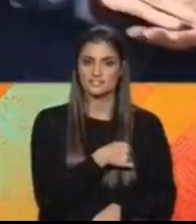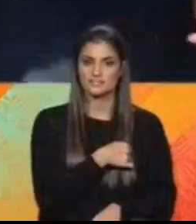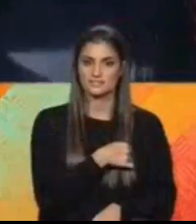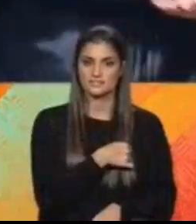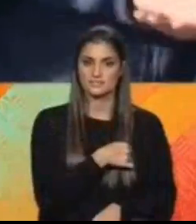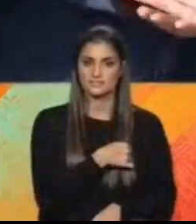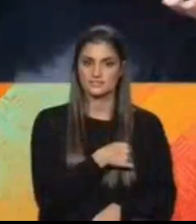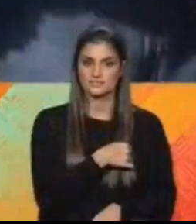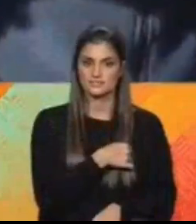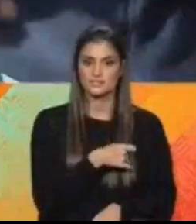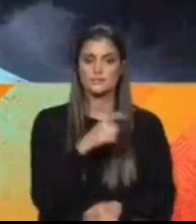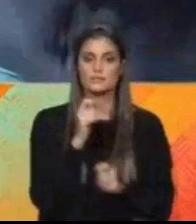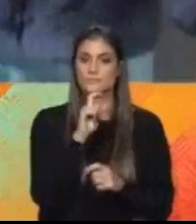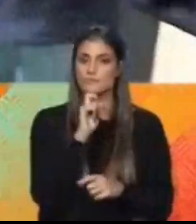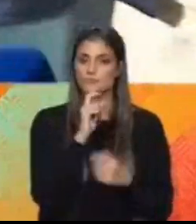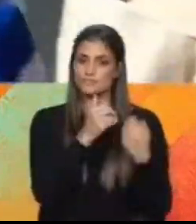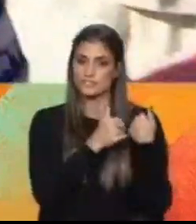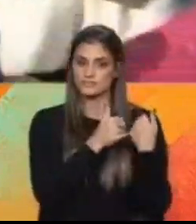utente responsável.